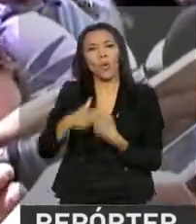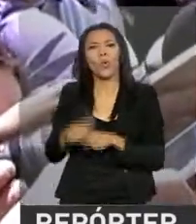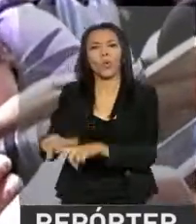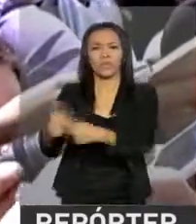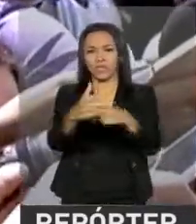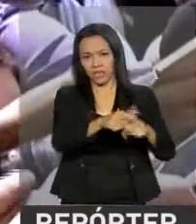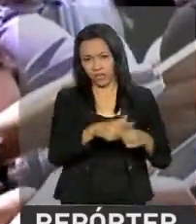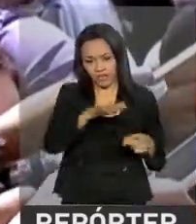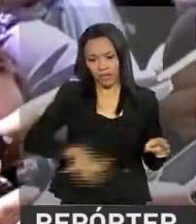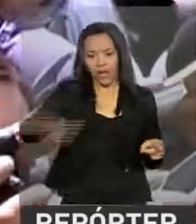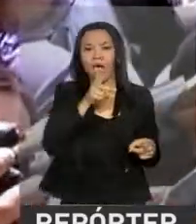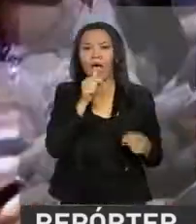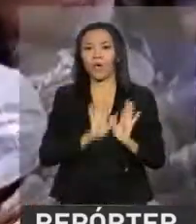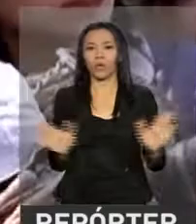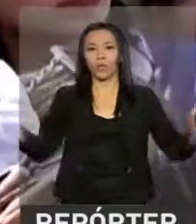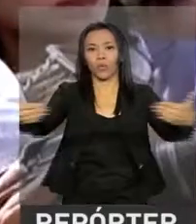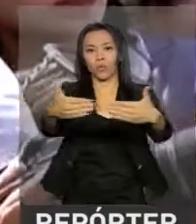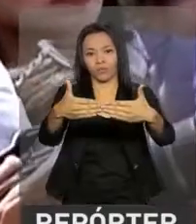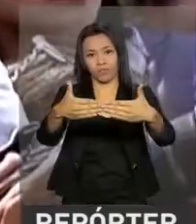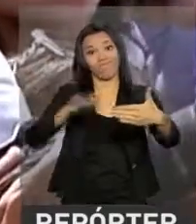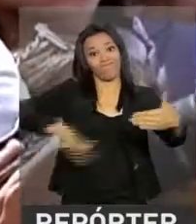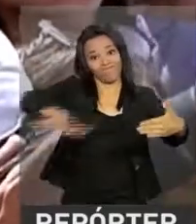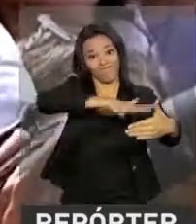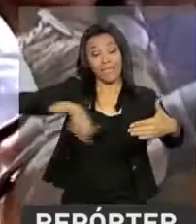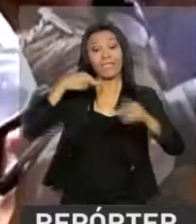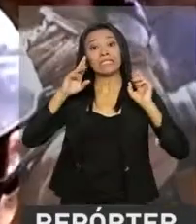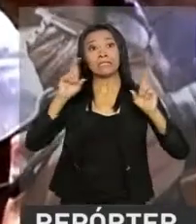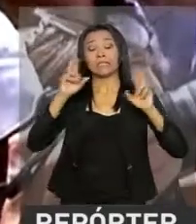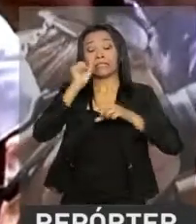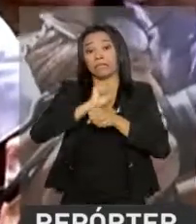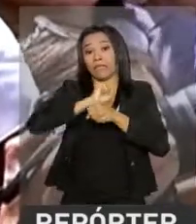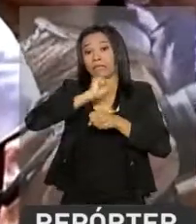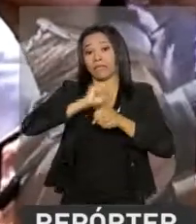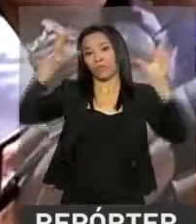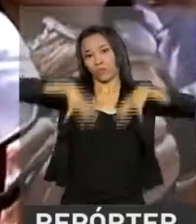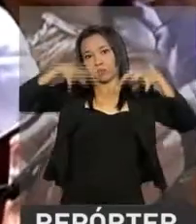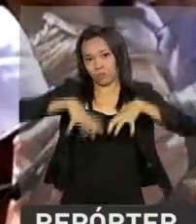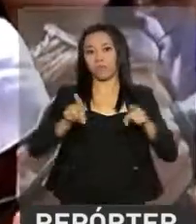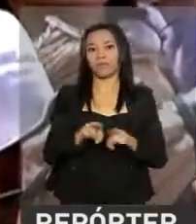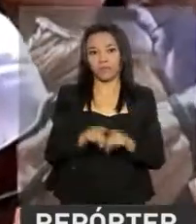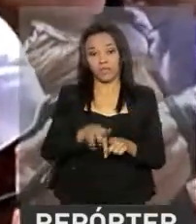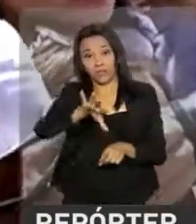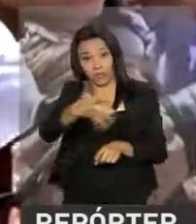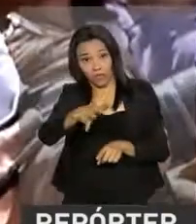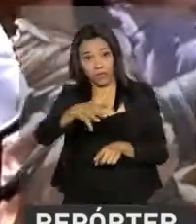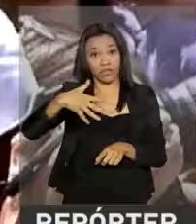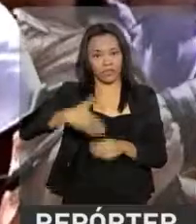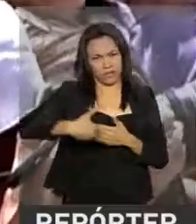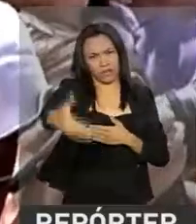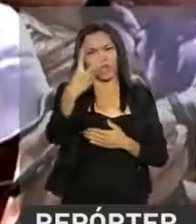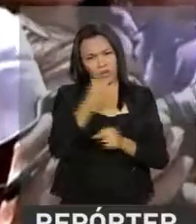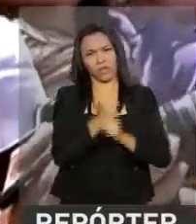barragem e ao mesmo tempo esperam nosso nós precisamos dedicar disso né a fazer com que talvez nesses dois anos de